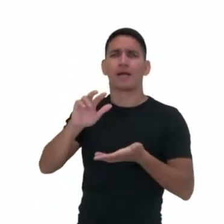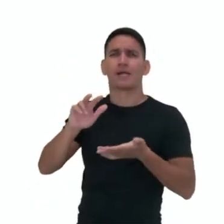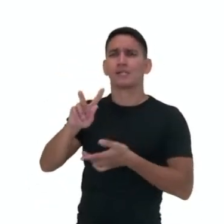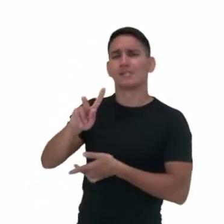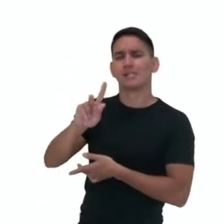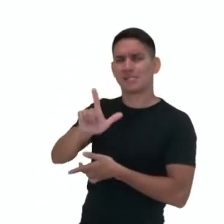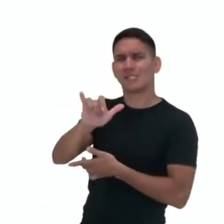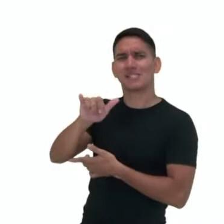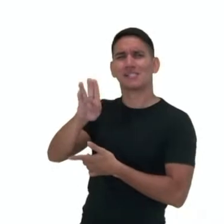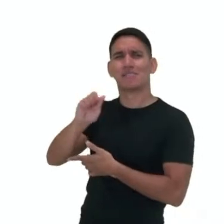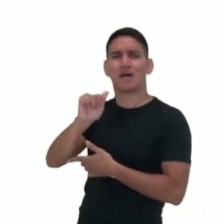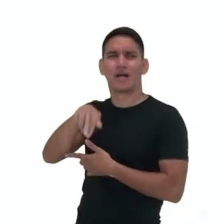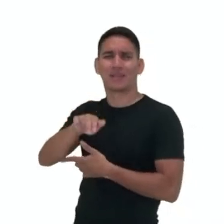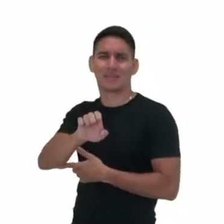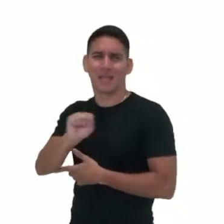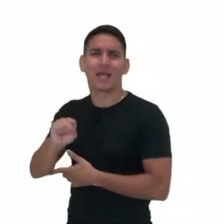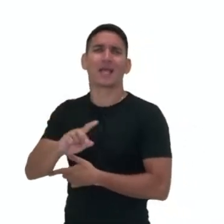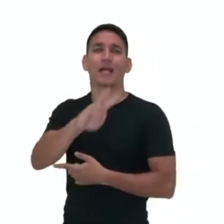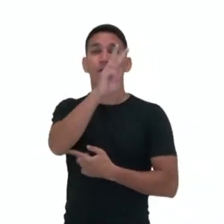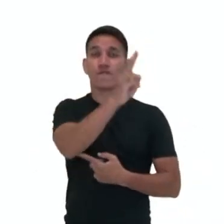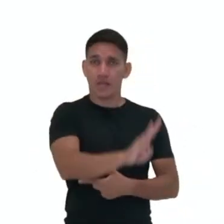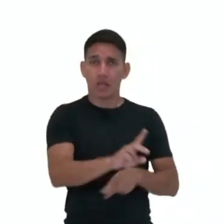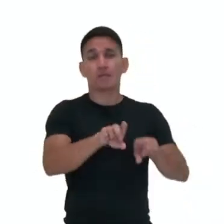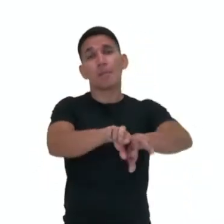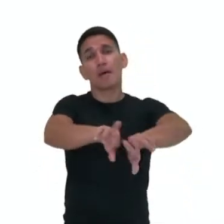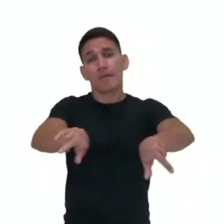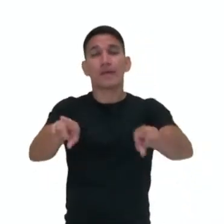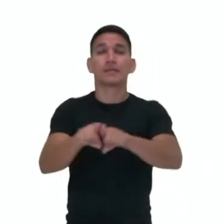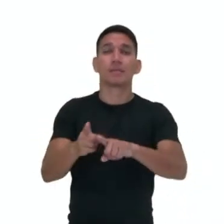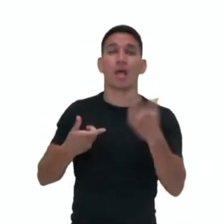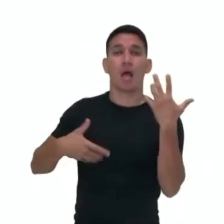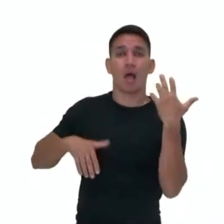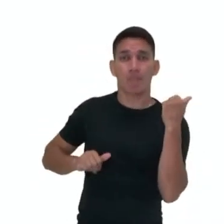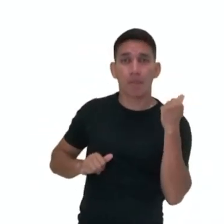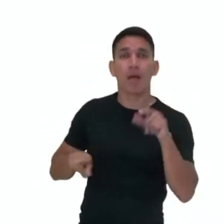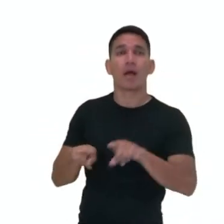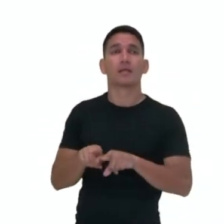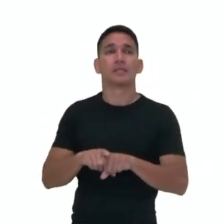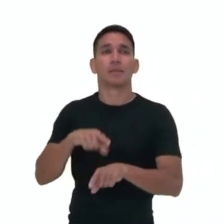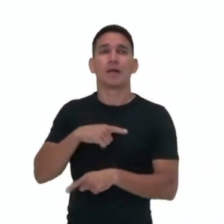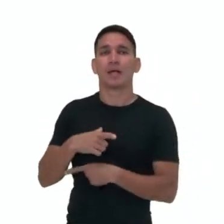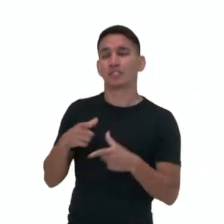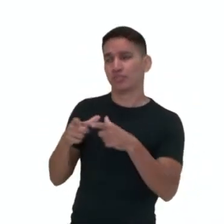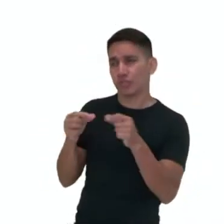enfim. Aí espanhóis, com 644 mil, alemães, com 210 mil,